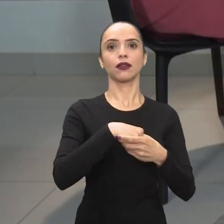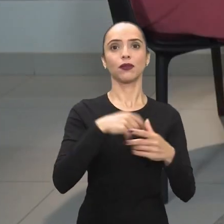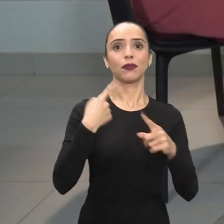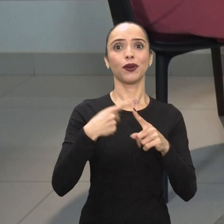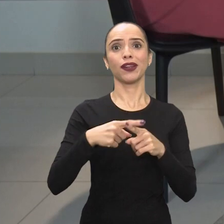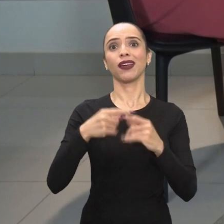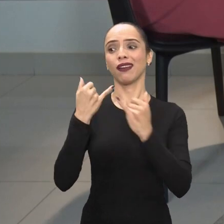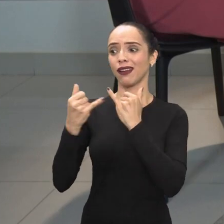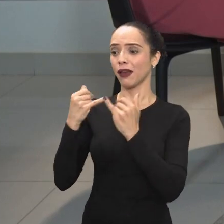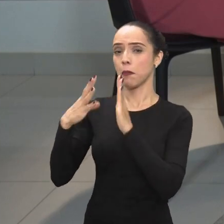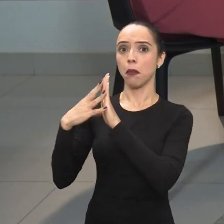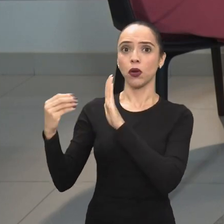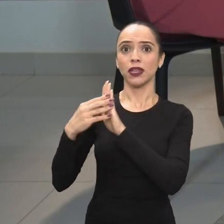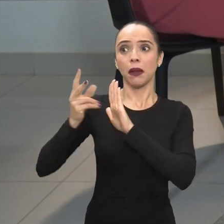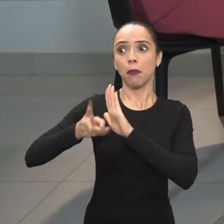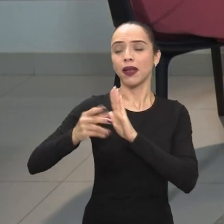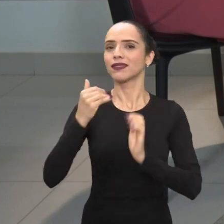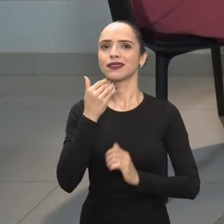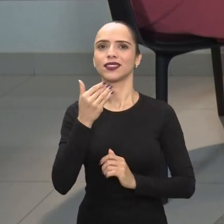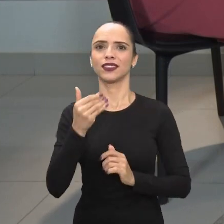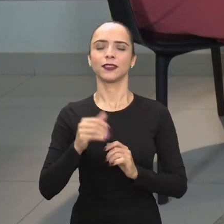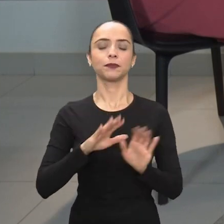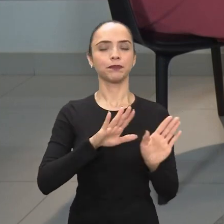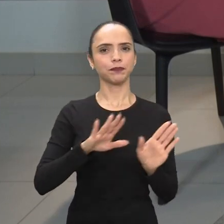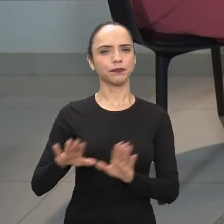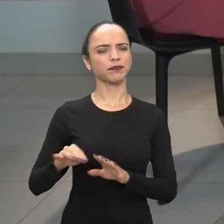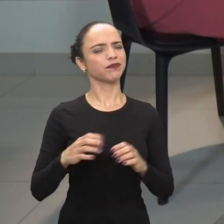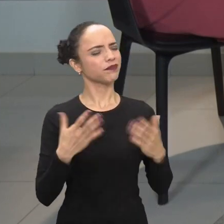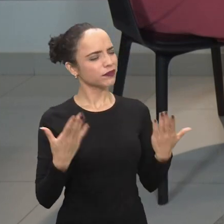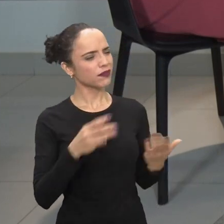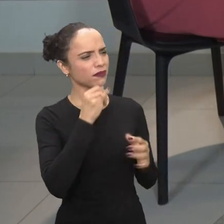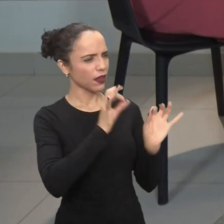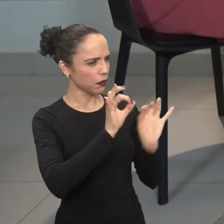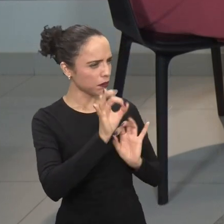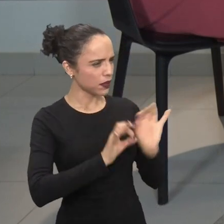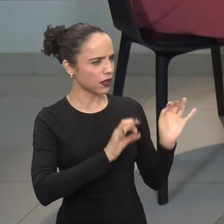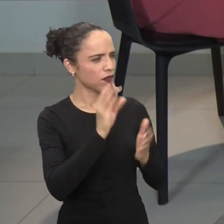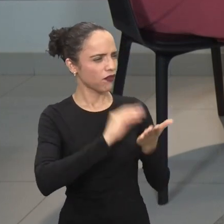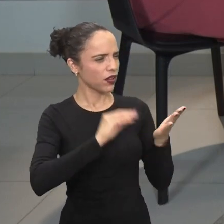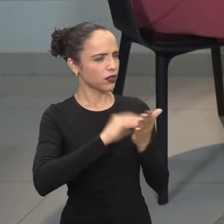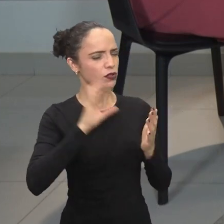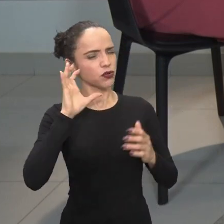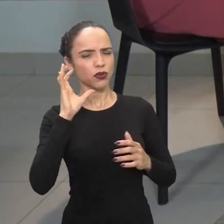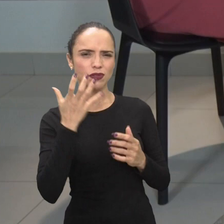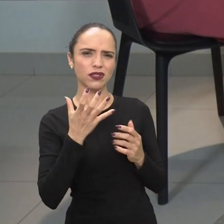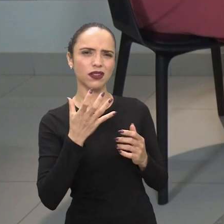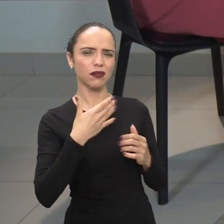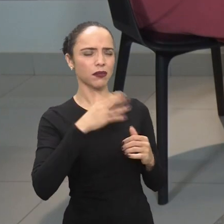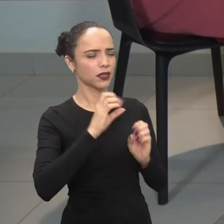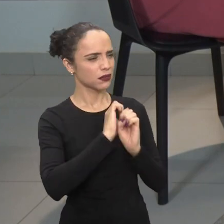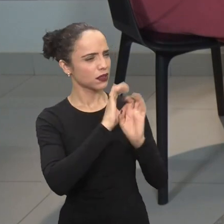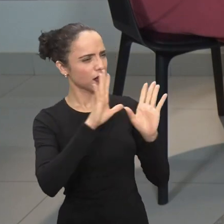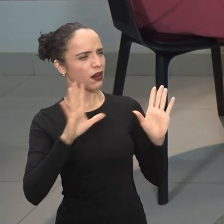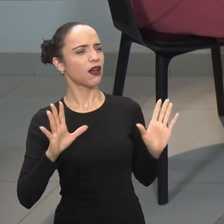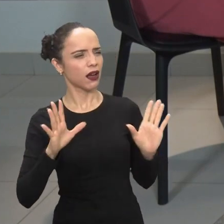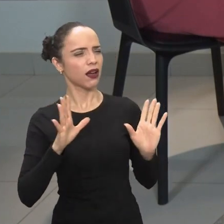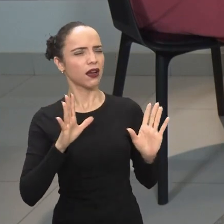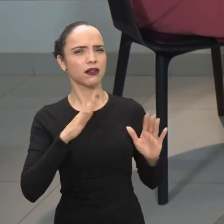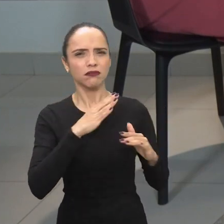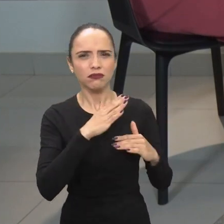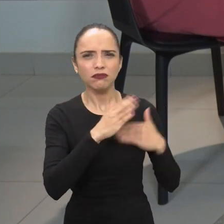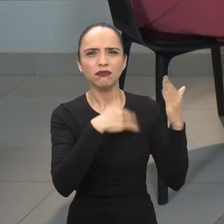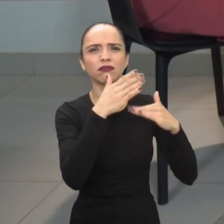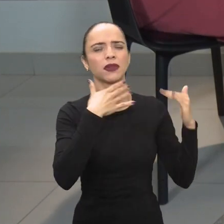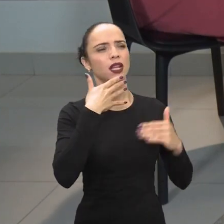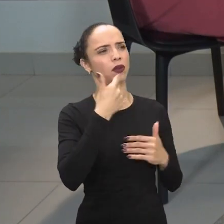Então o senhor acredita que esses planos eles não têm mostrado soluções complexas como o senhor apontou a senhora botou a questão